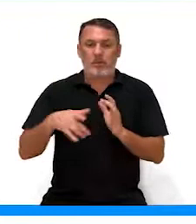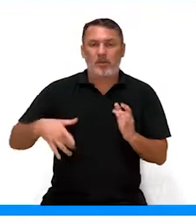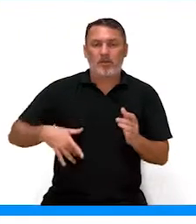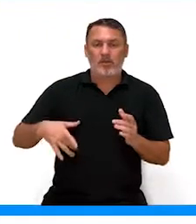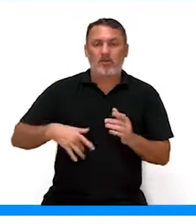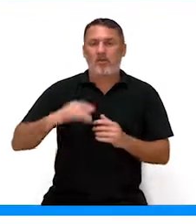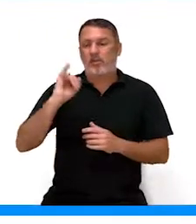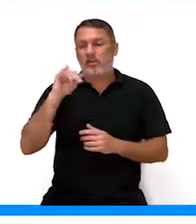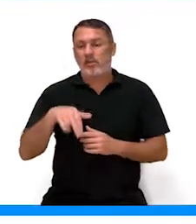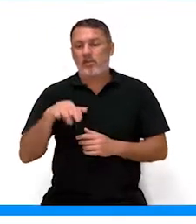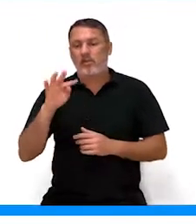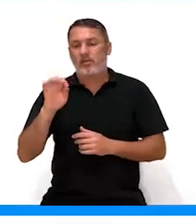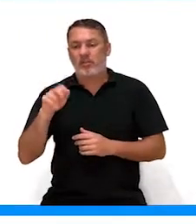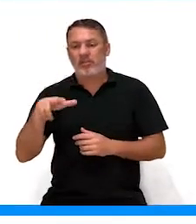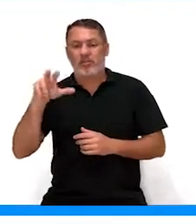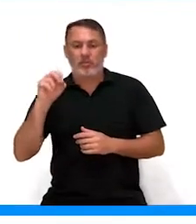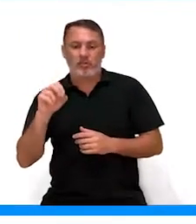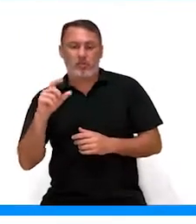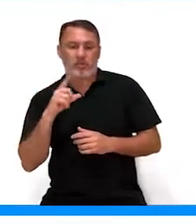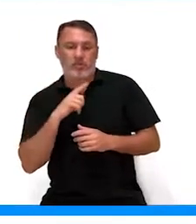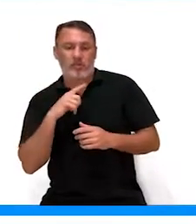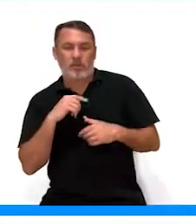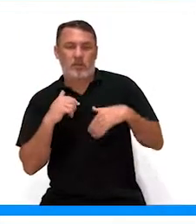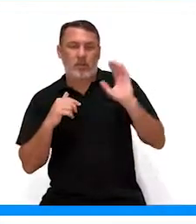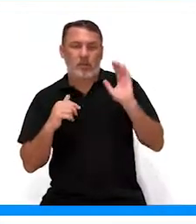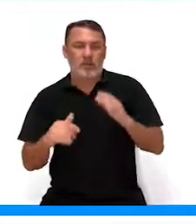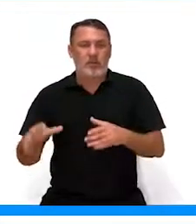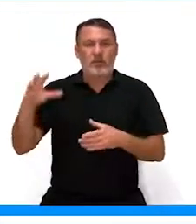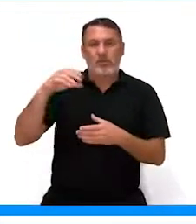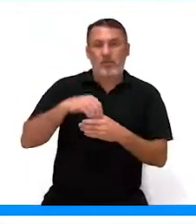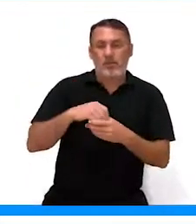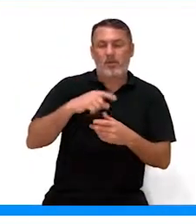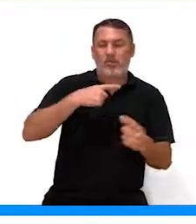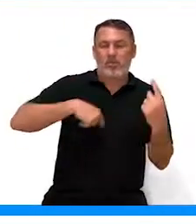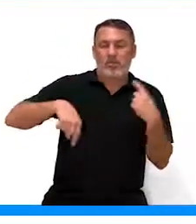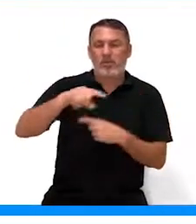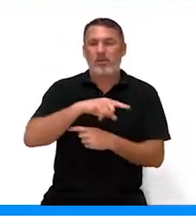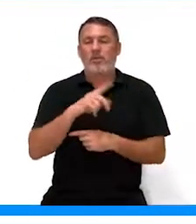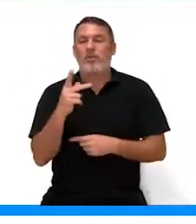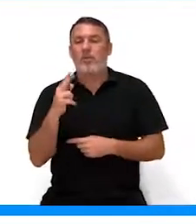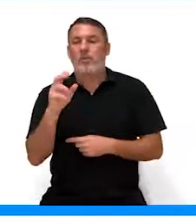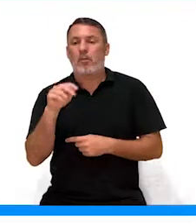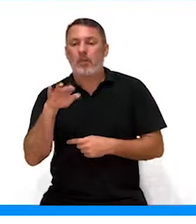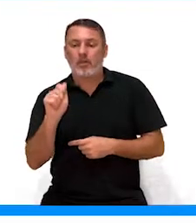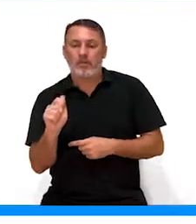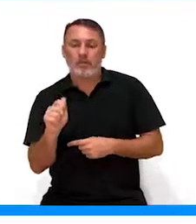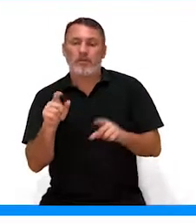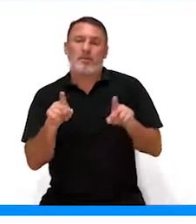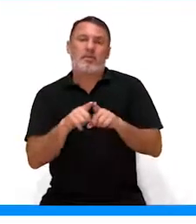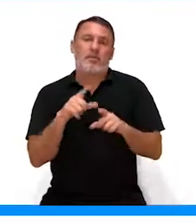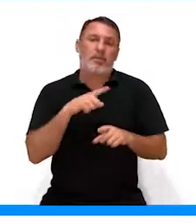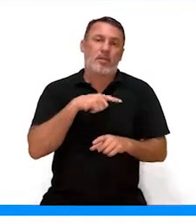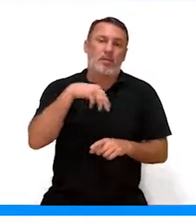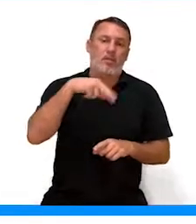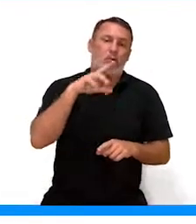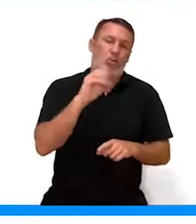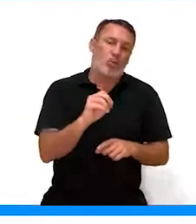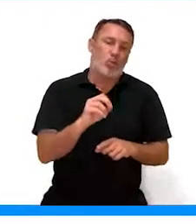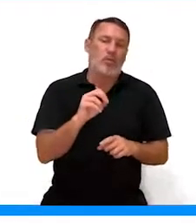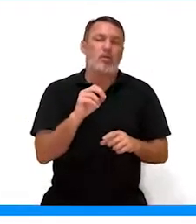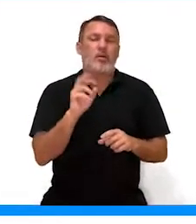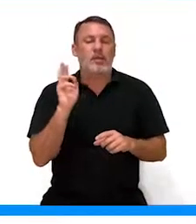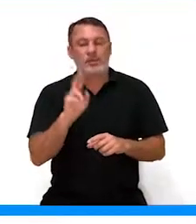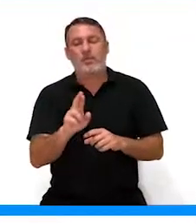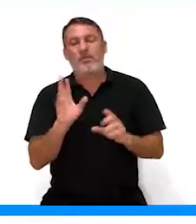nas células epiteliais do intestino delgado. Ele libera tanto essas substâncias ricas em proteínas como rica